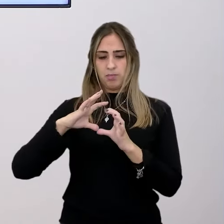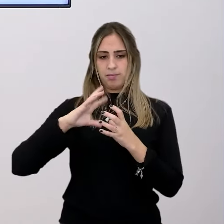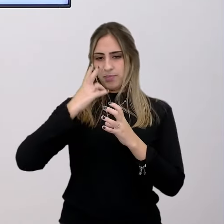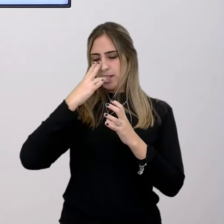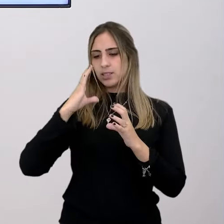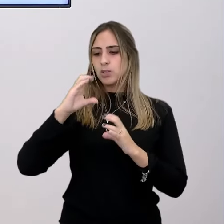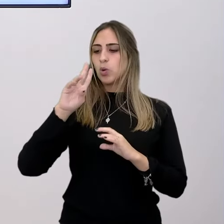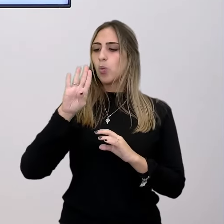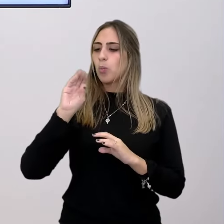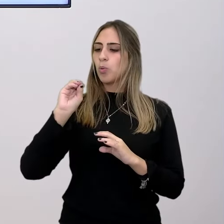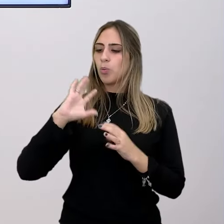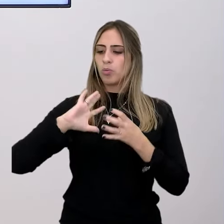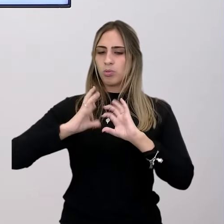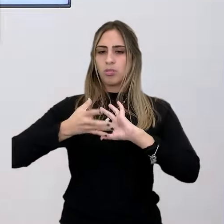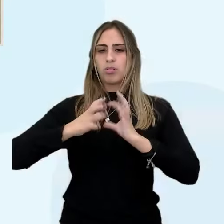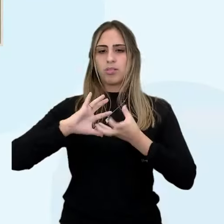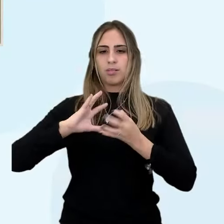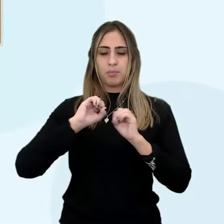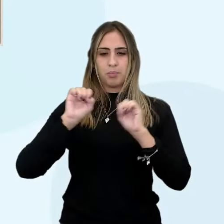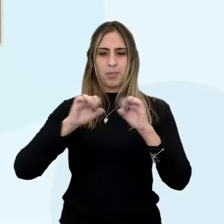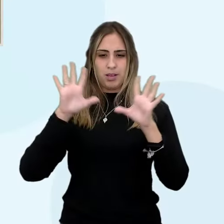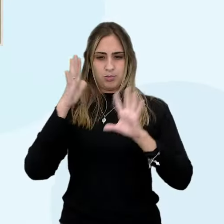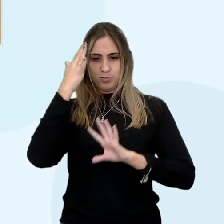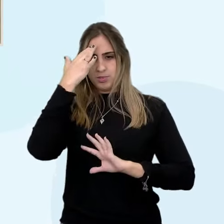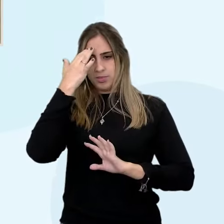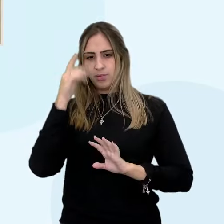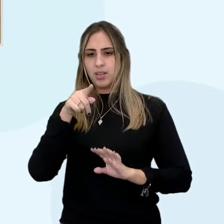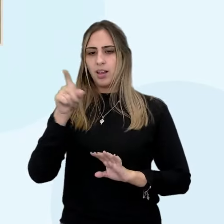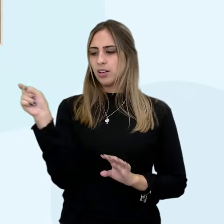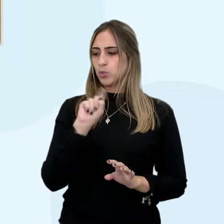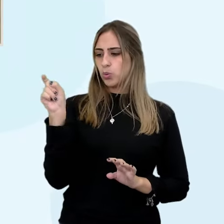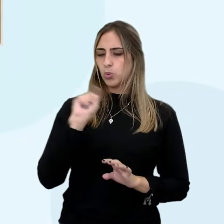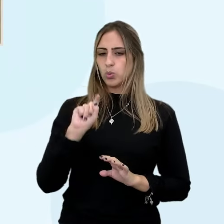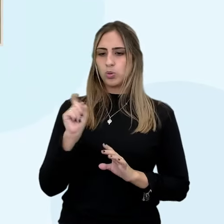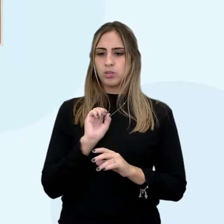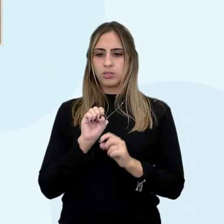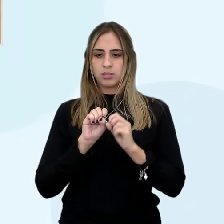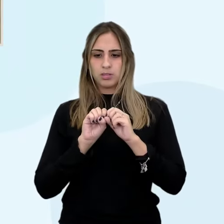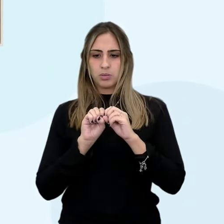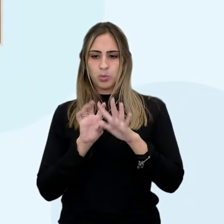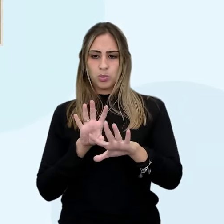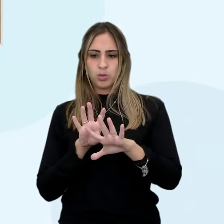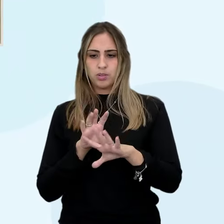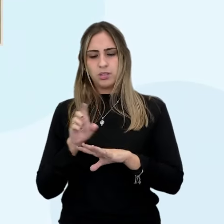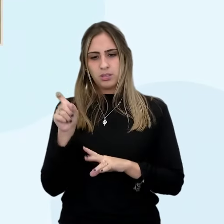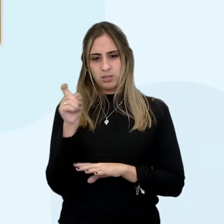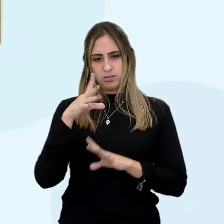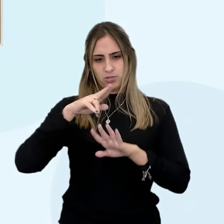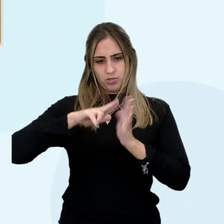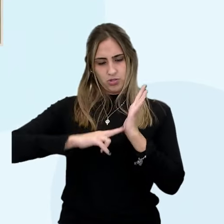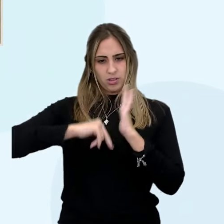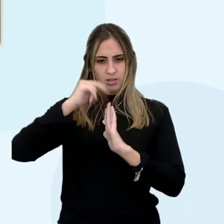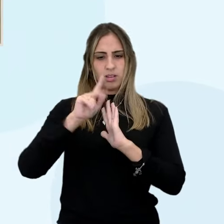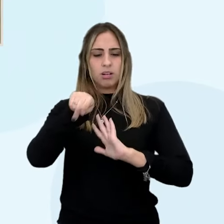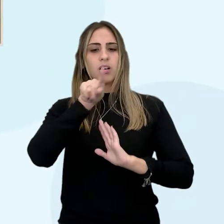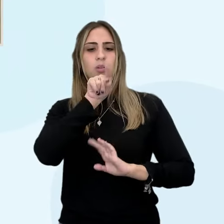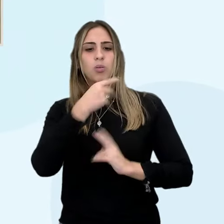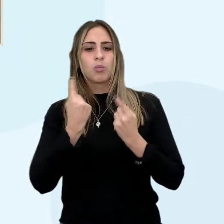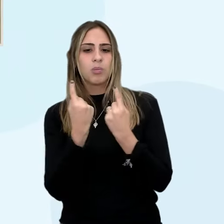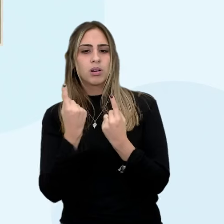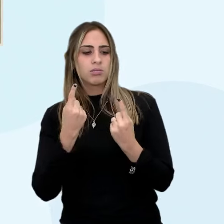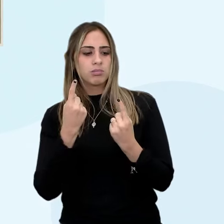eu tô vendo uma lata de spray de tinta aqui ó saindo tinta Sim claro porém essa é uma interpretação